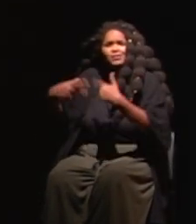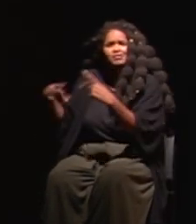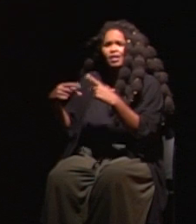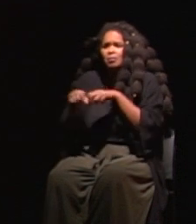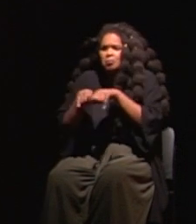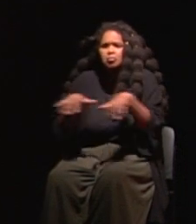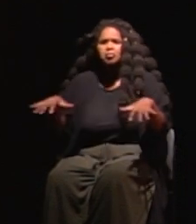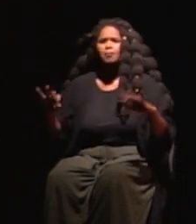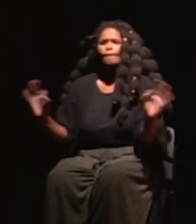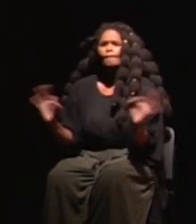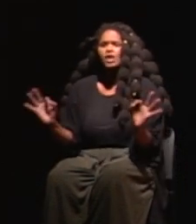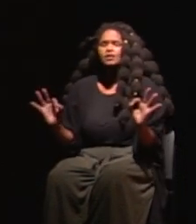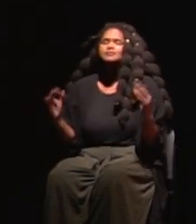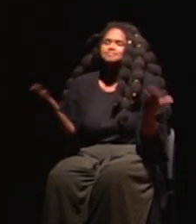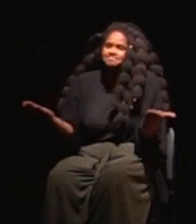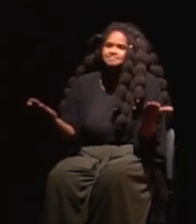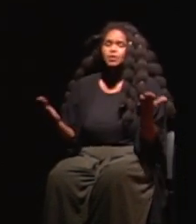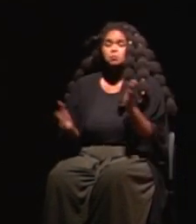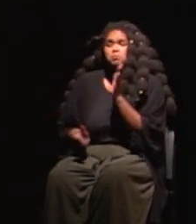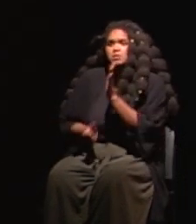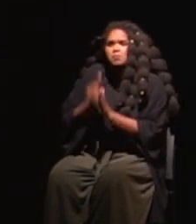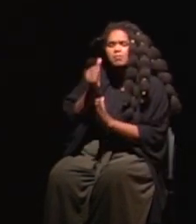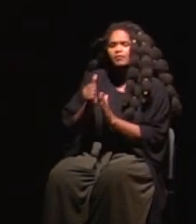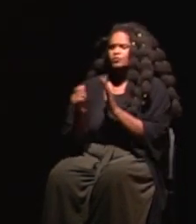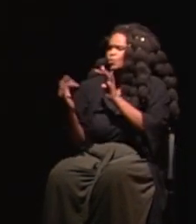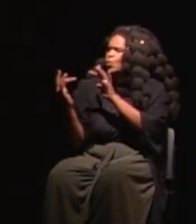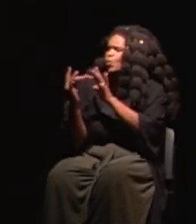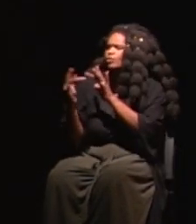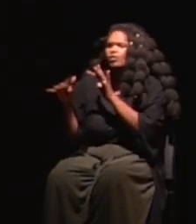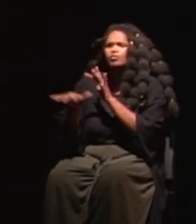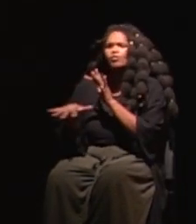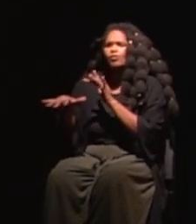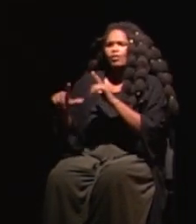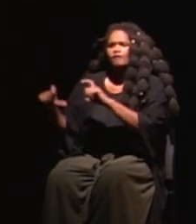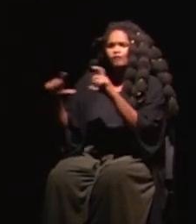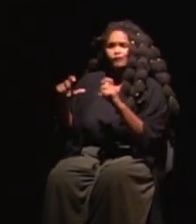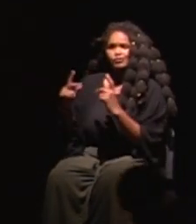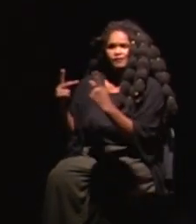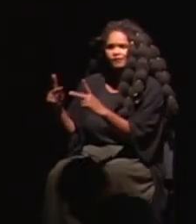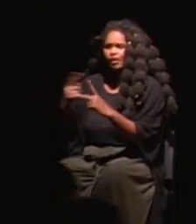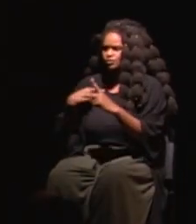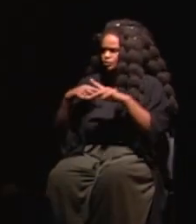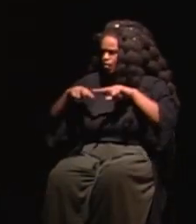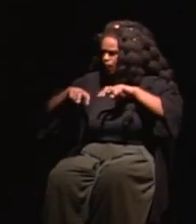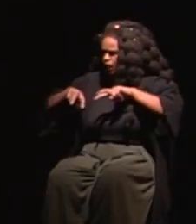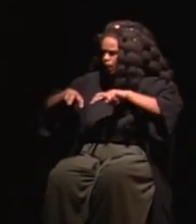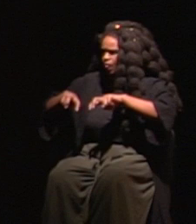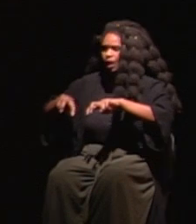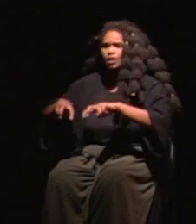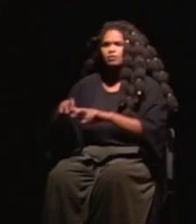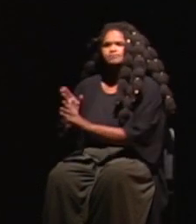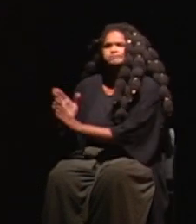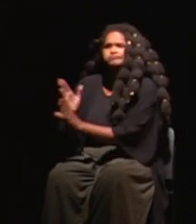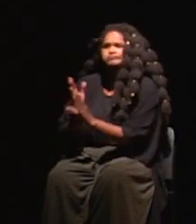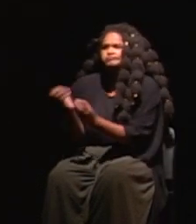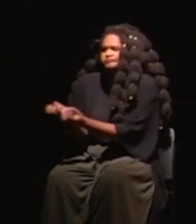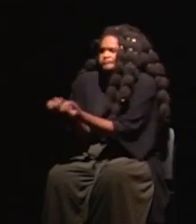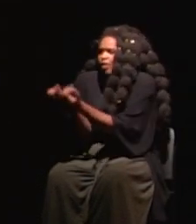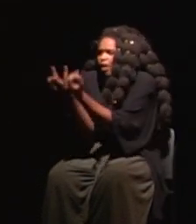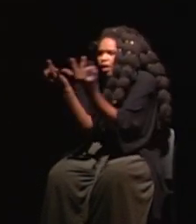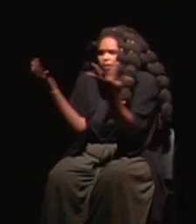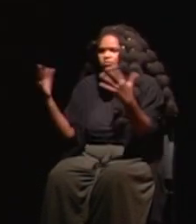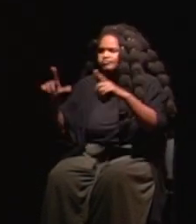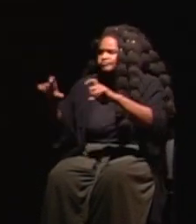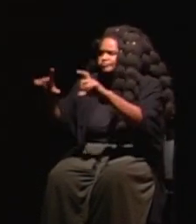Então, esse foi o primeiro contato, né, quando a gente começa a abrir os acervos e descobrir um riquíssimo arquivo,